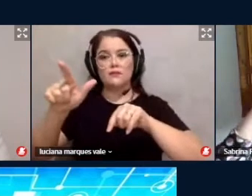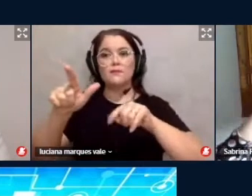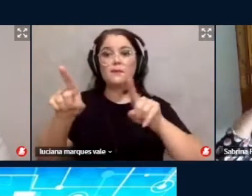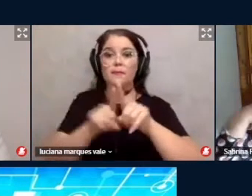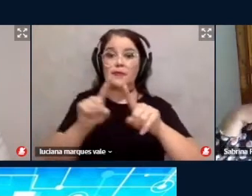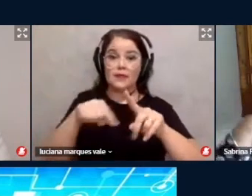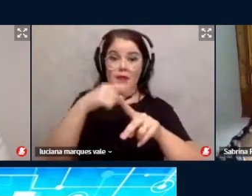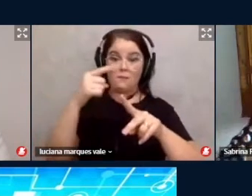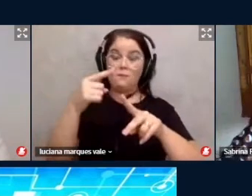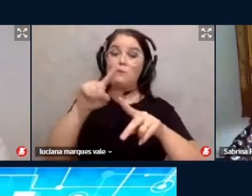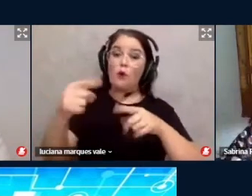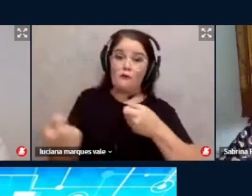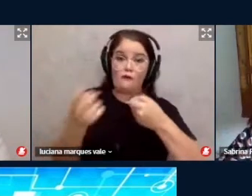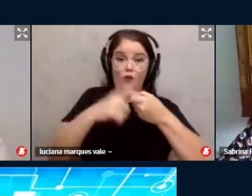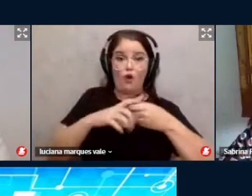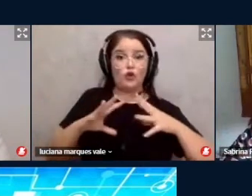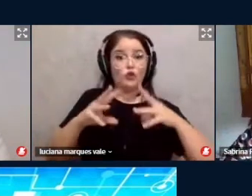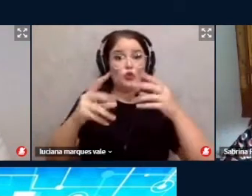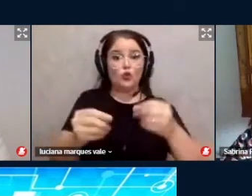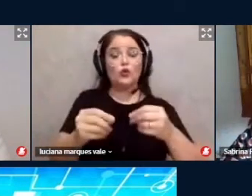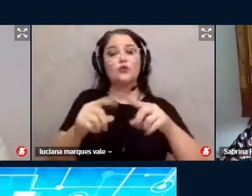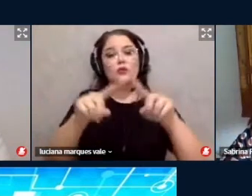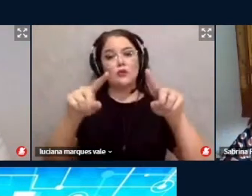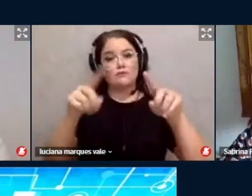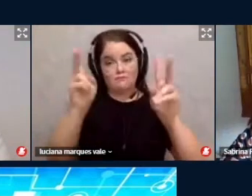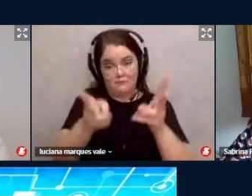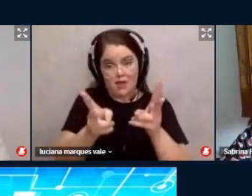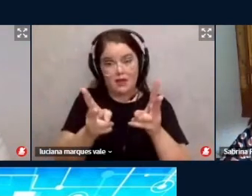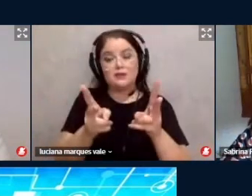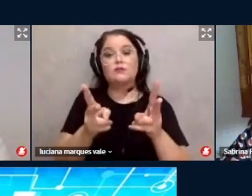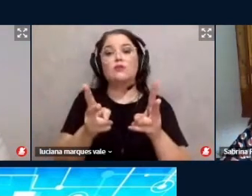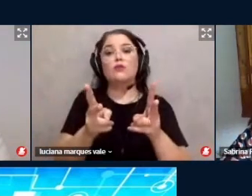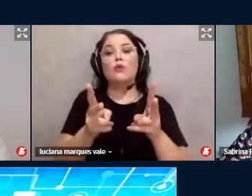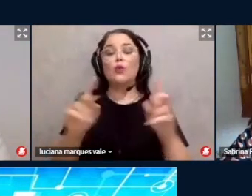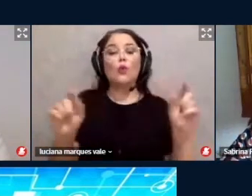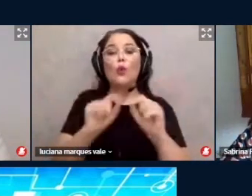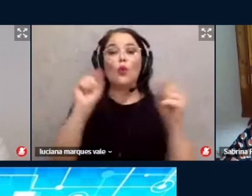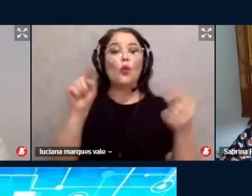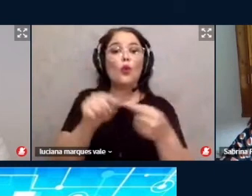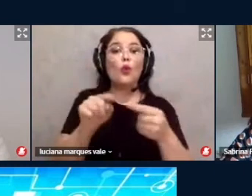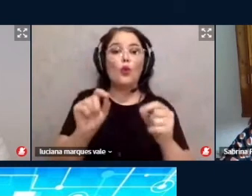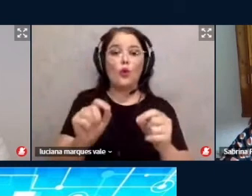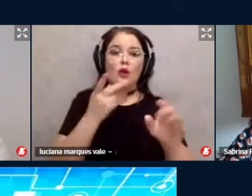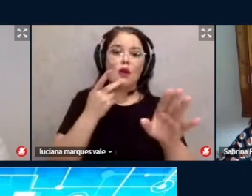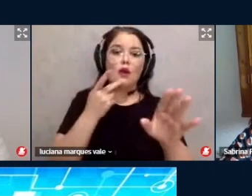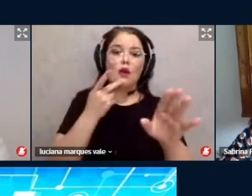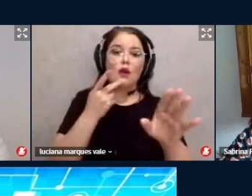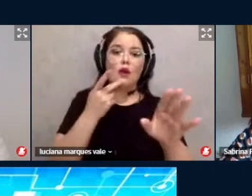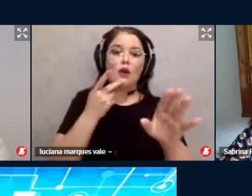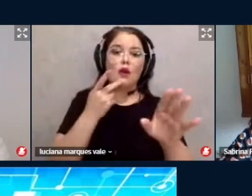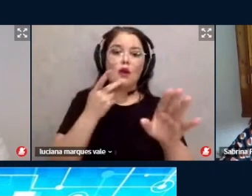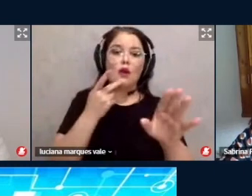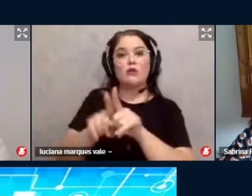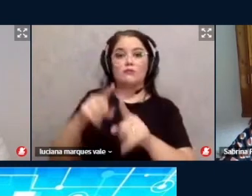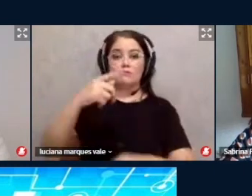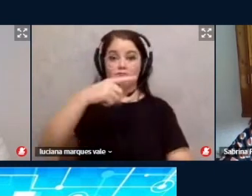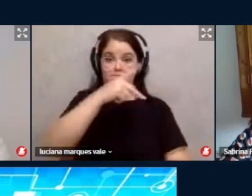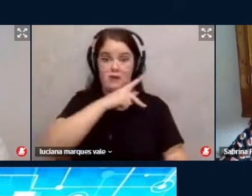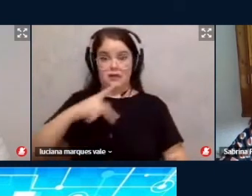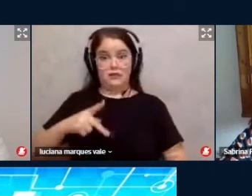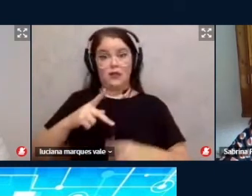nós retornaremos, todos retornarão à sala para que a orientadora e presidente da sessão